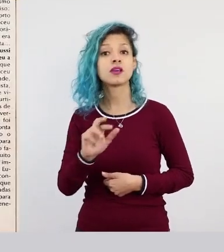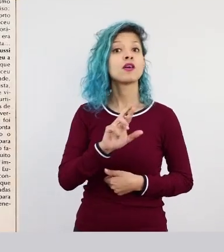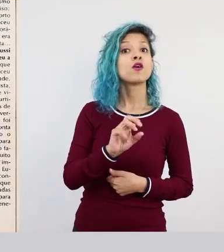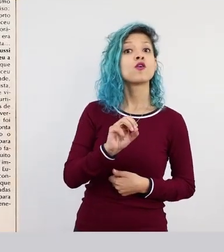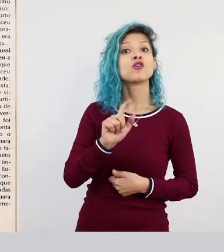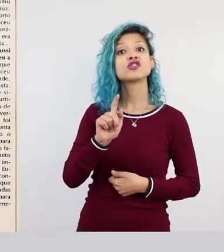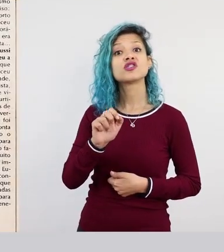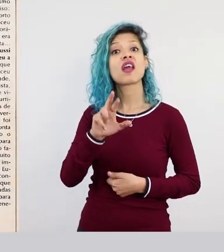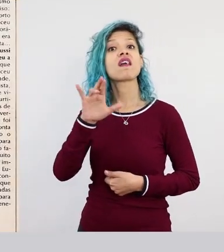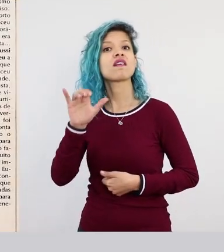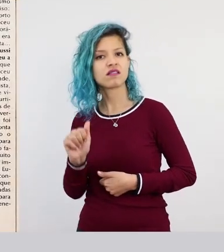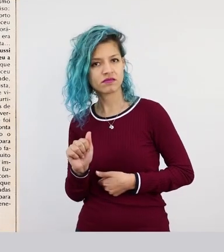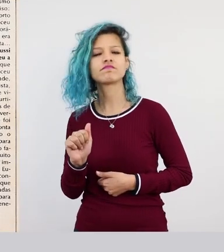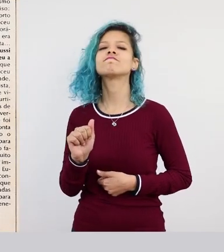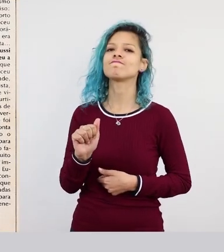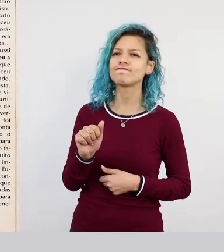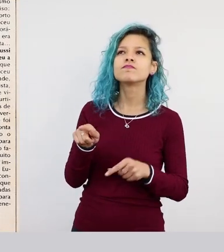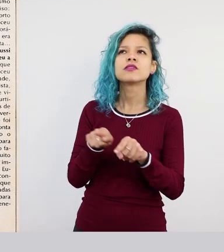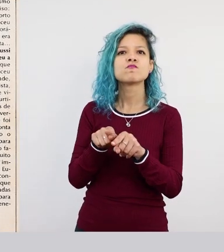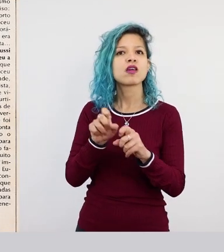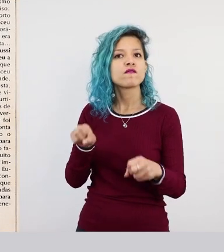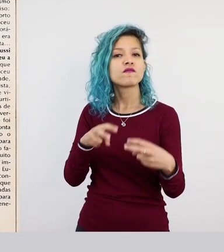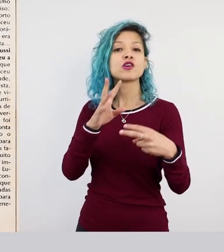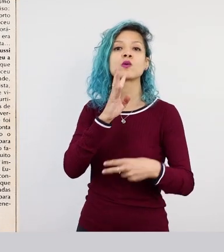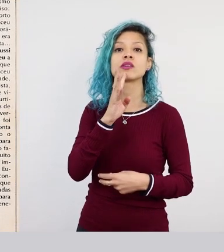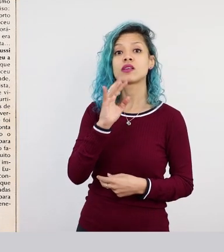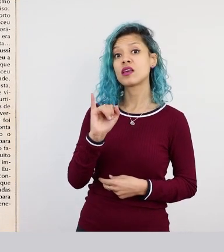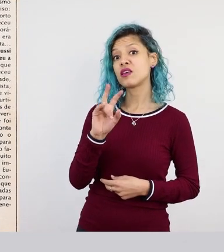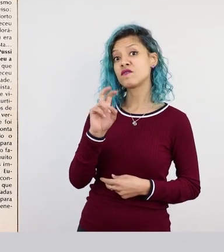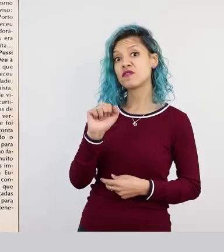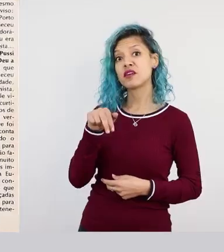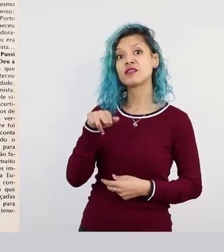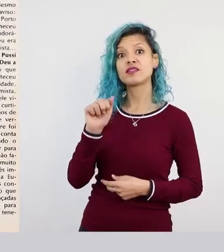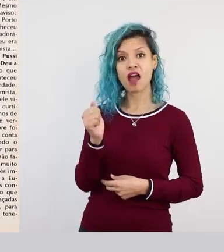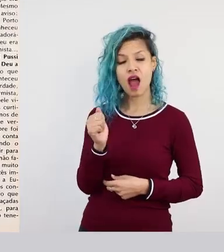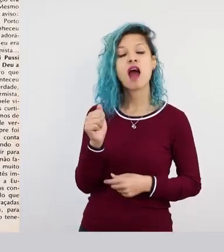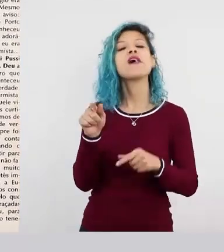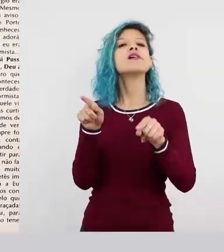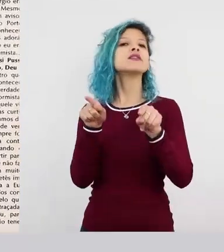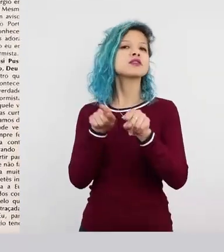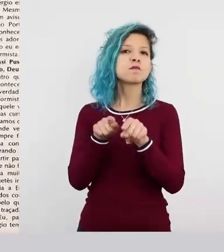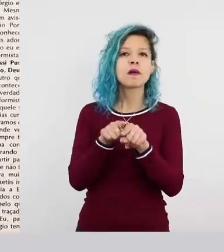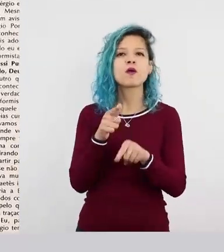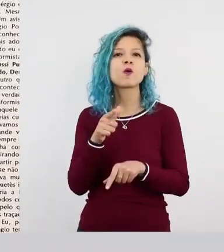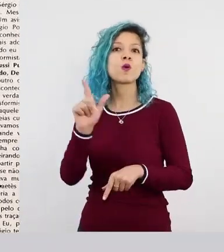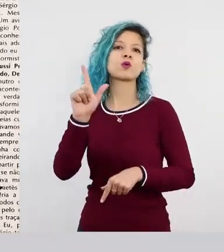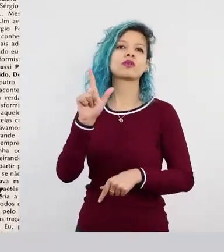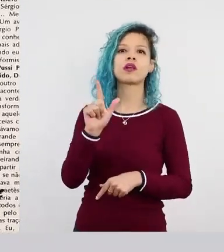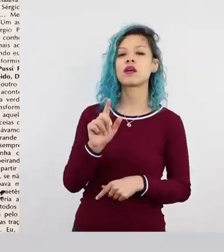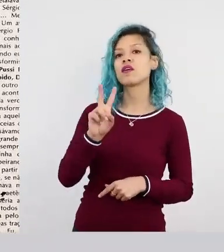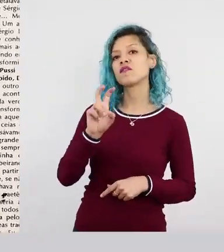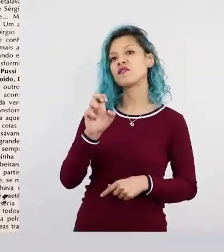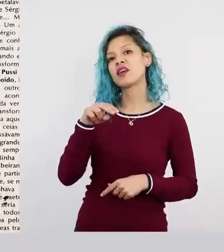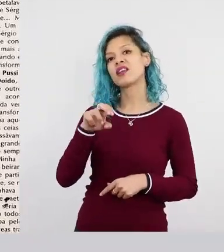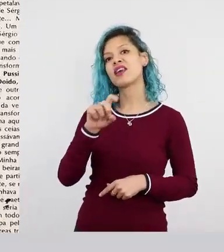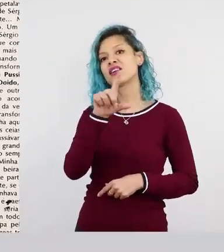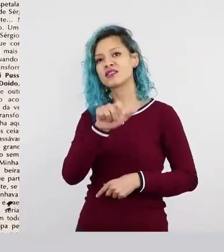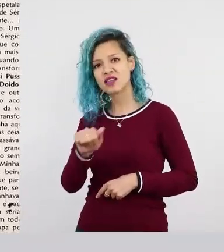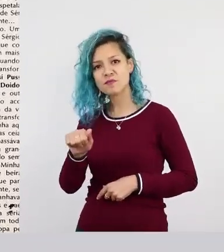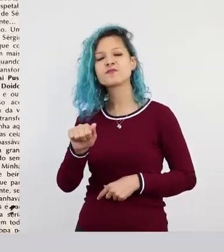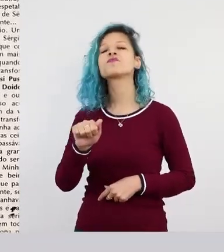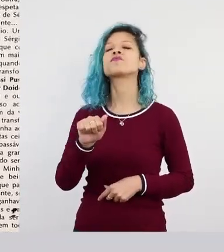Valéria, Rogéria, onde eu pude conhecer Ivaná, onde eu pude